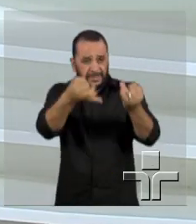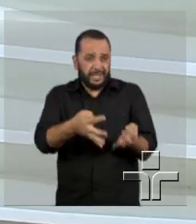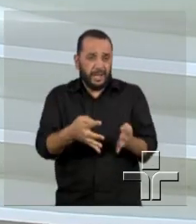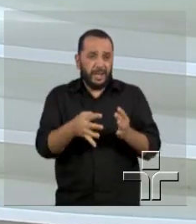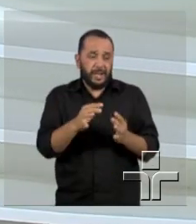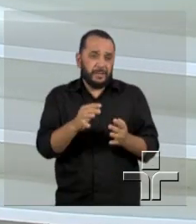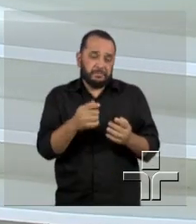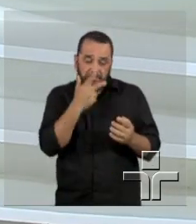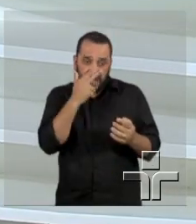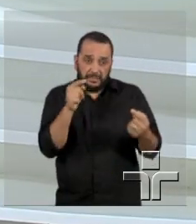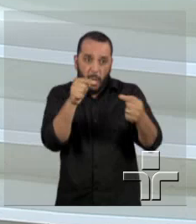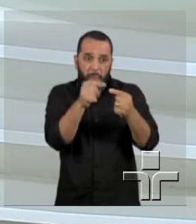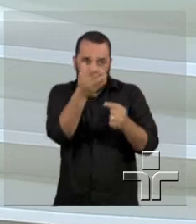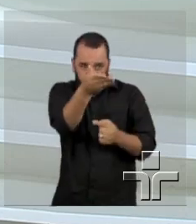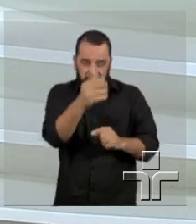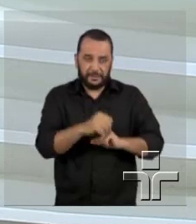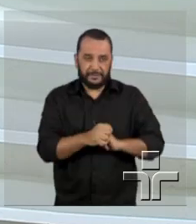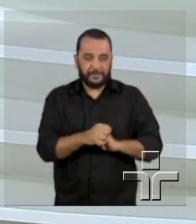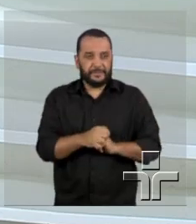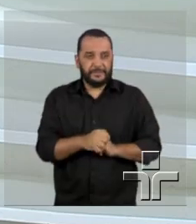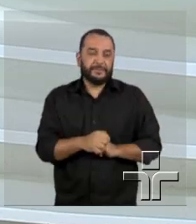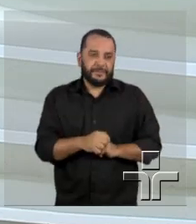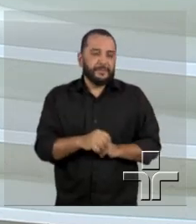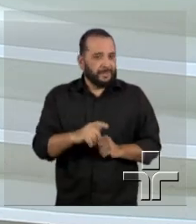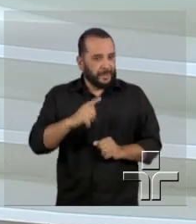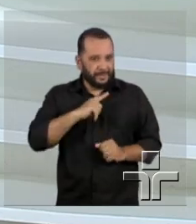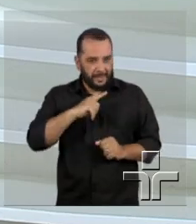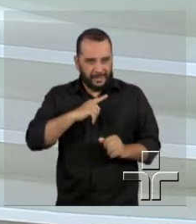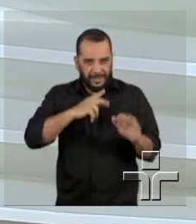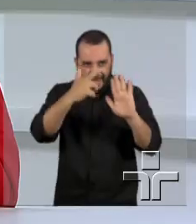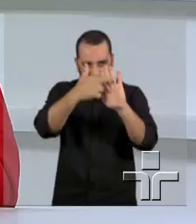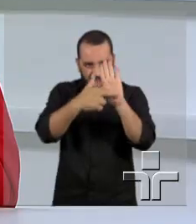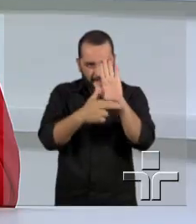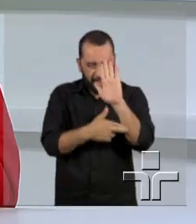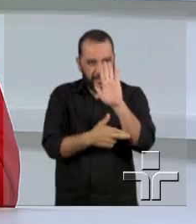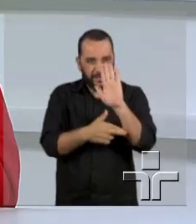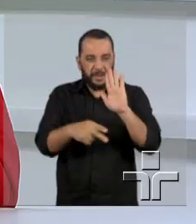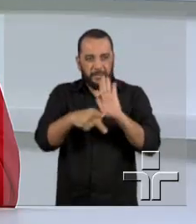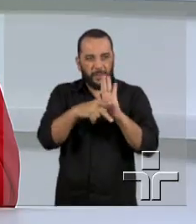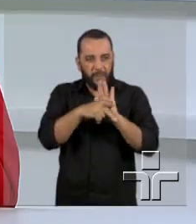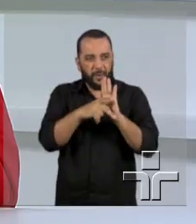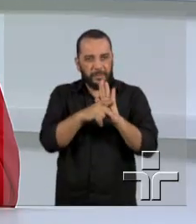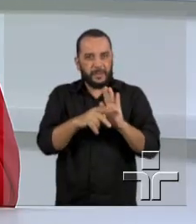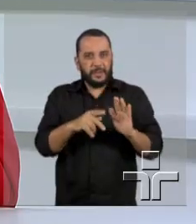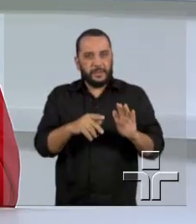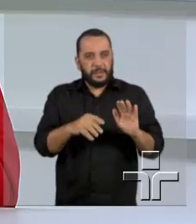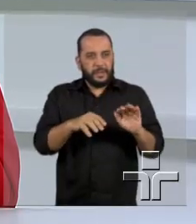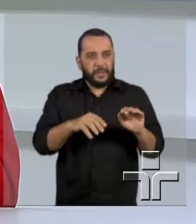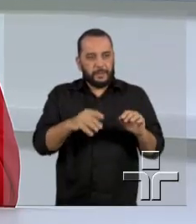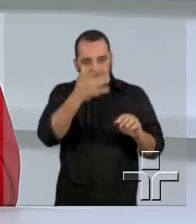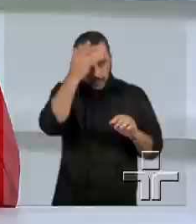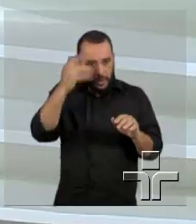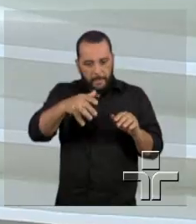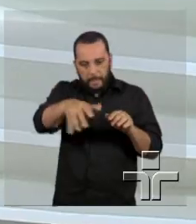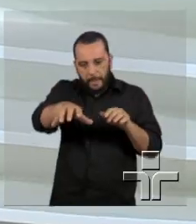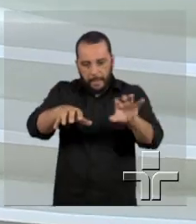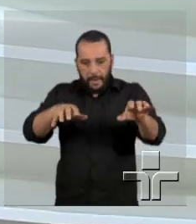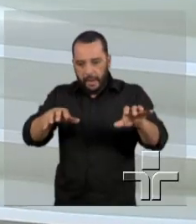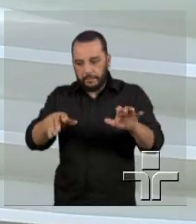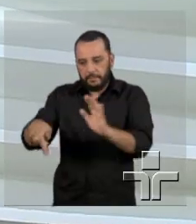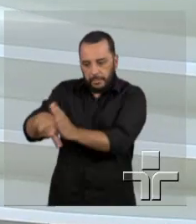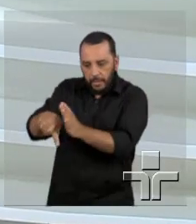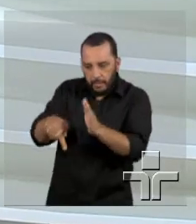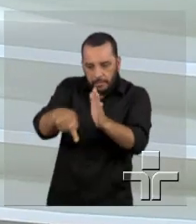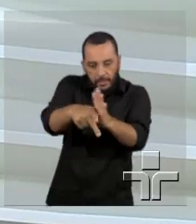vista. Eu disse cada qual no seu quadrado normativo, lembra-se há pouco, não é isso? O Ministério